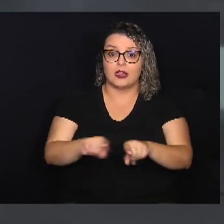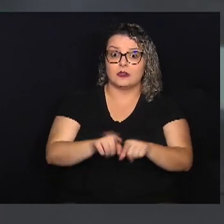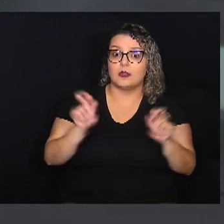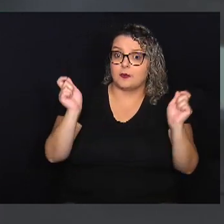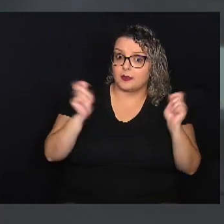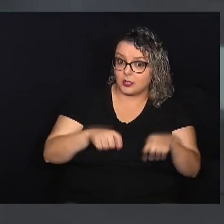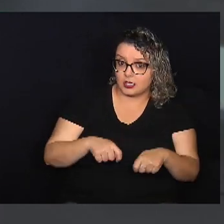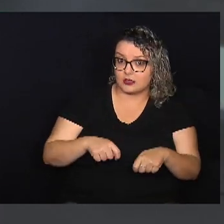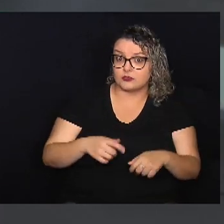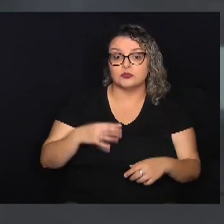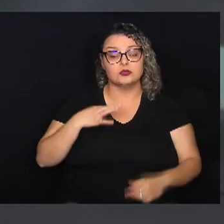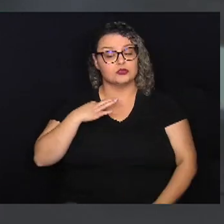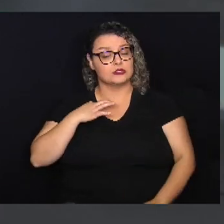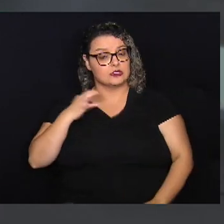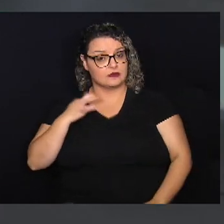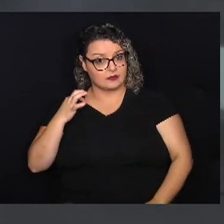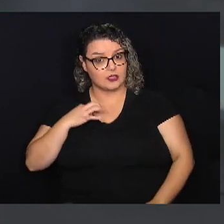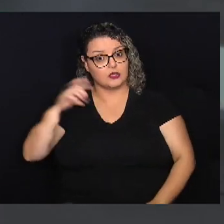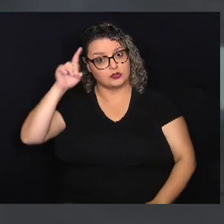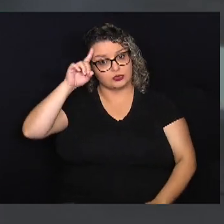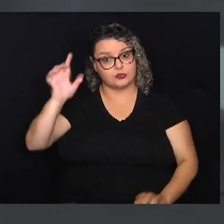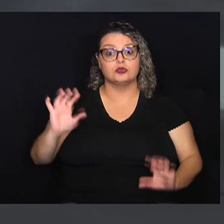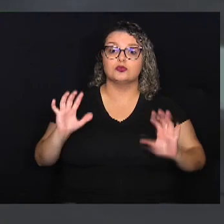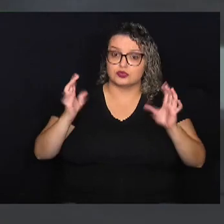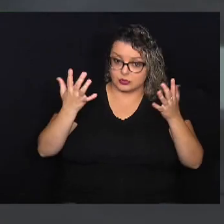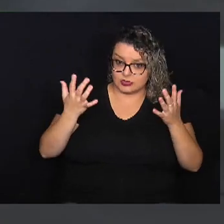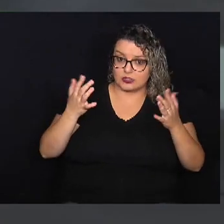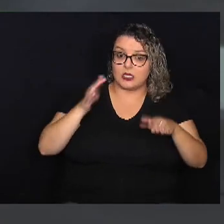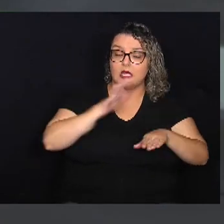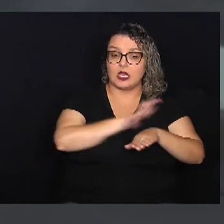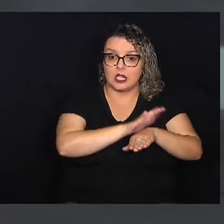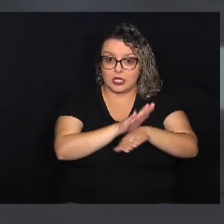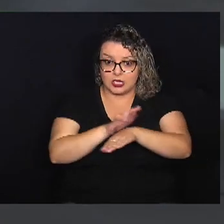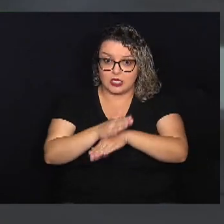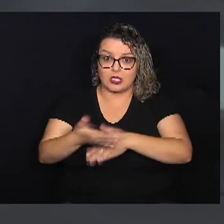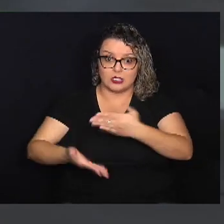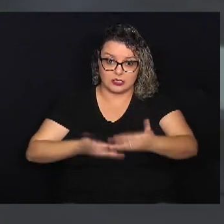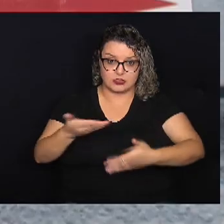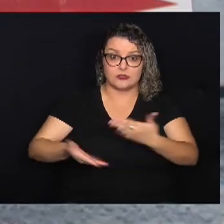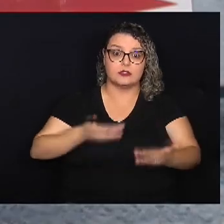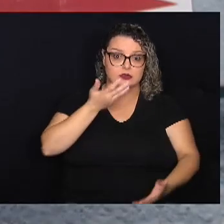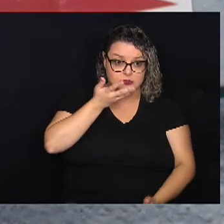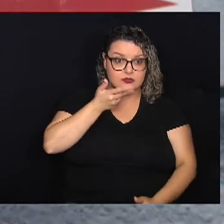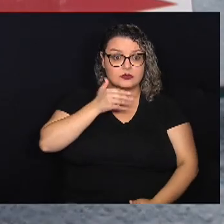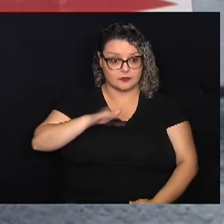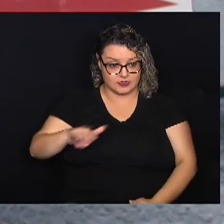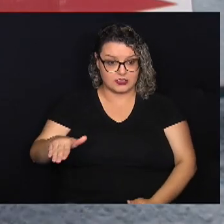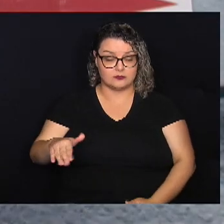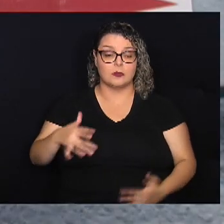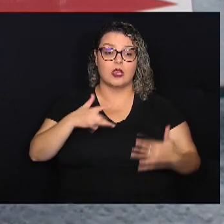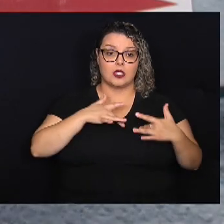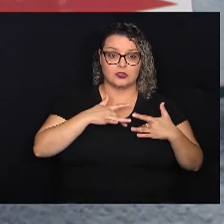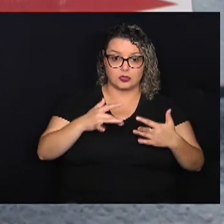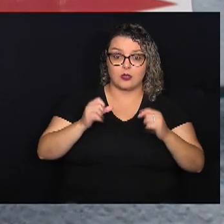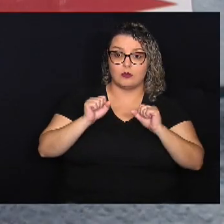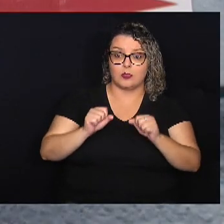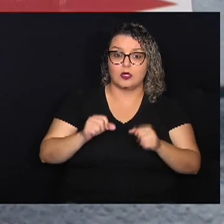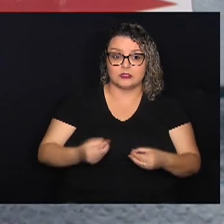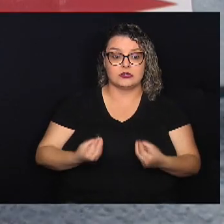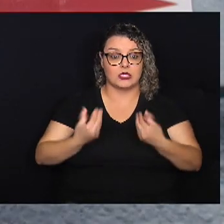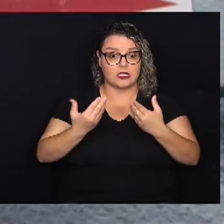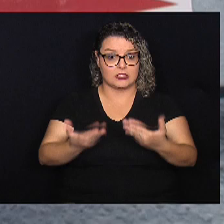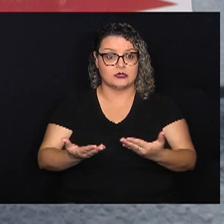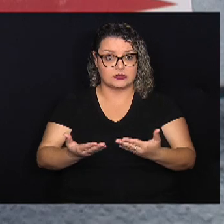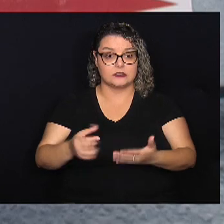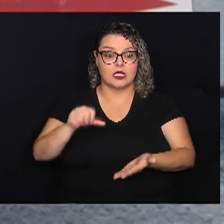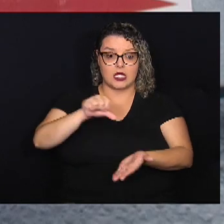de ser voluntário no dia da festa, ajudando a servir as crianças. As doações podem ser entregues na